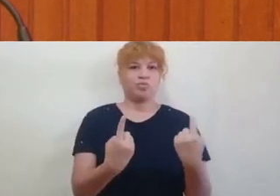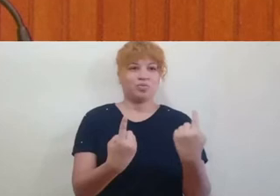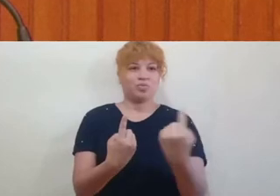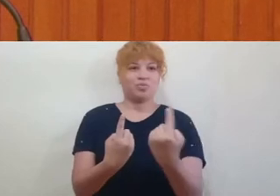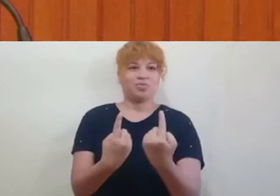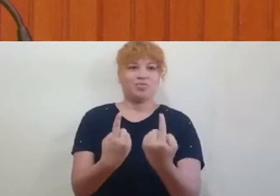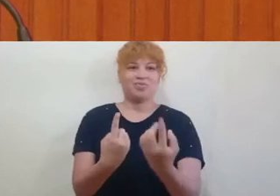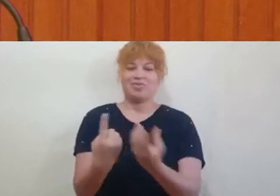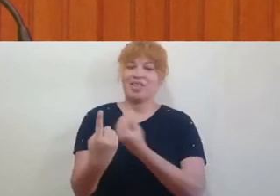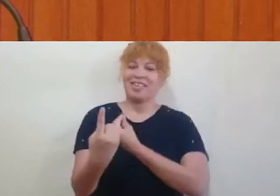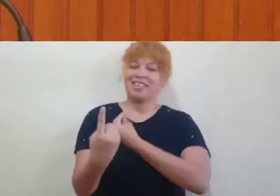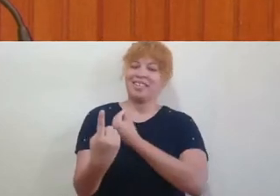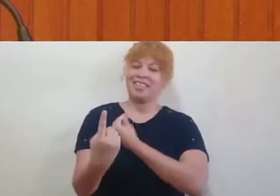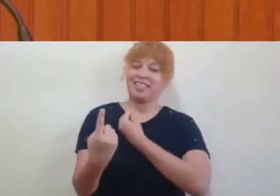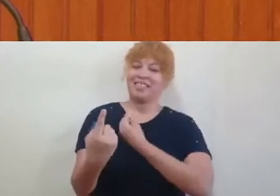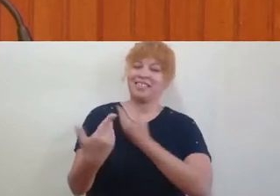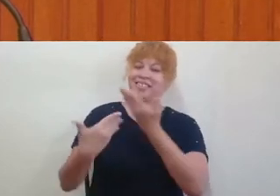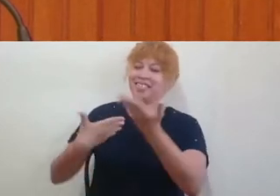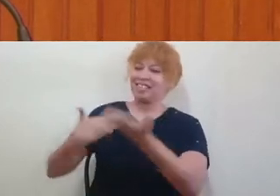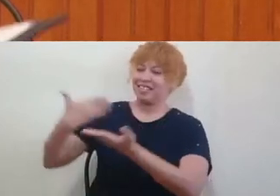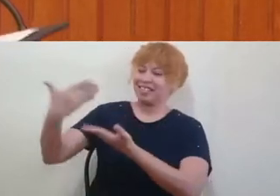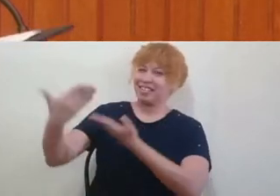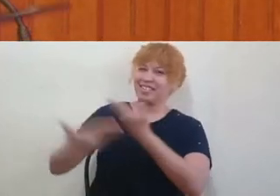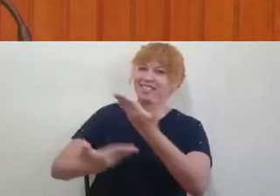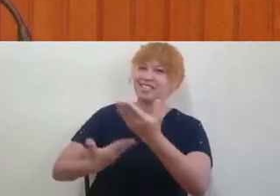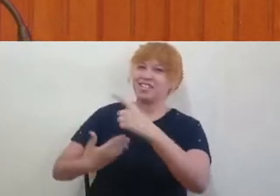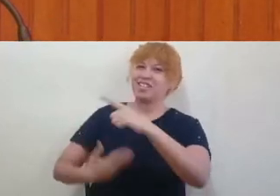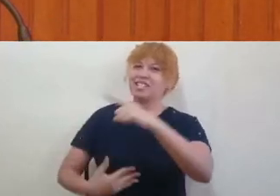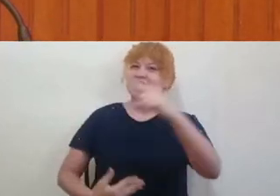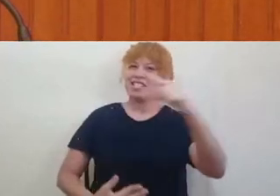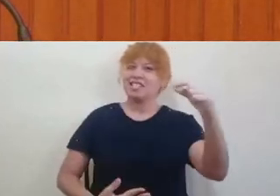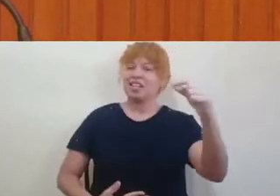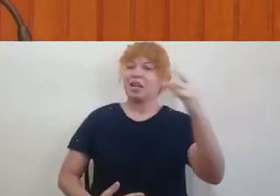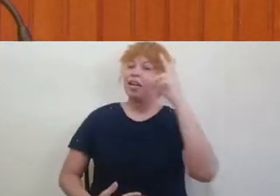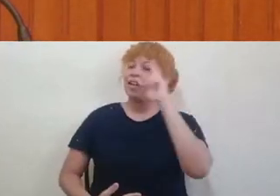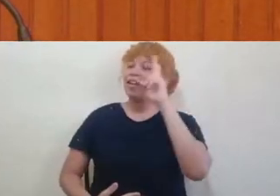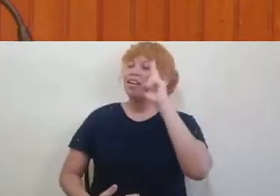Karine Diniz Viegas, para saudar os novos concluintes.